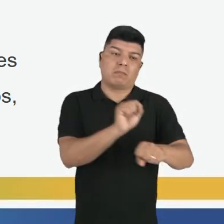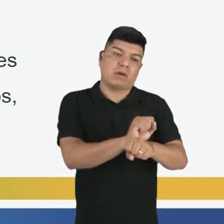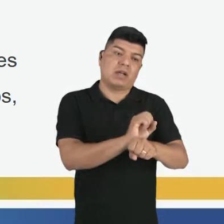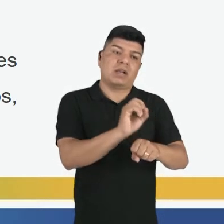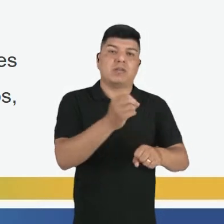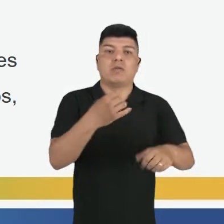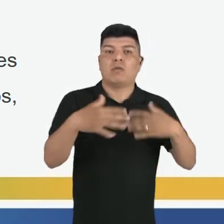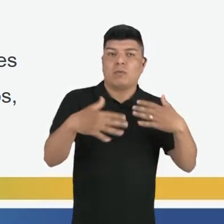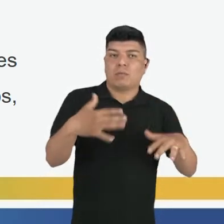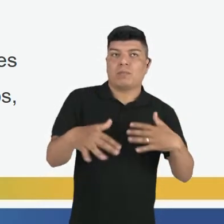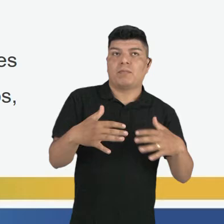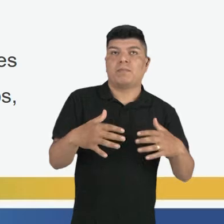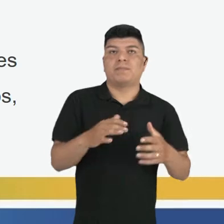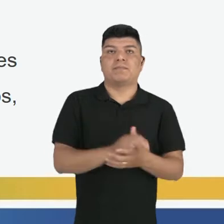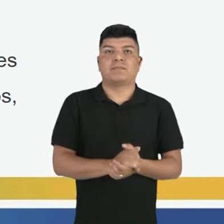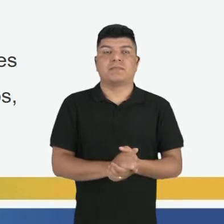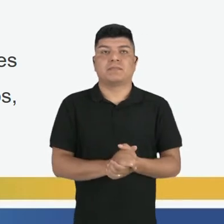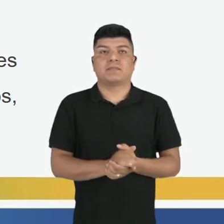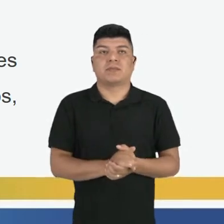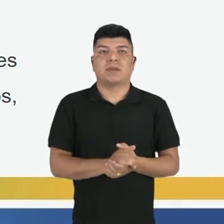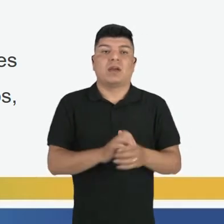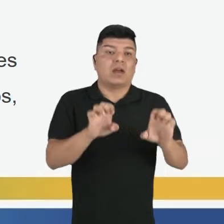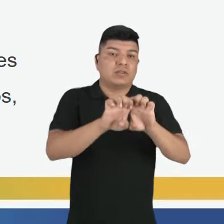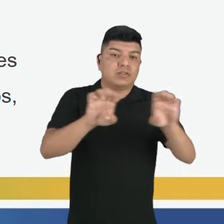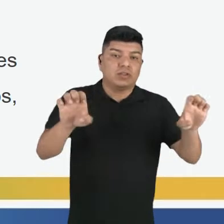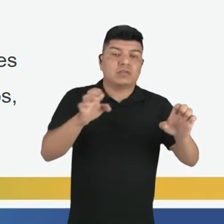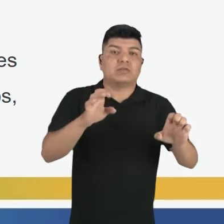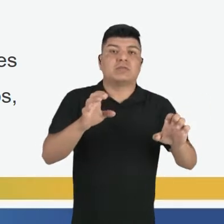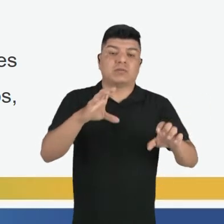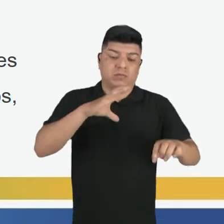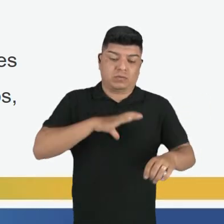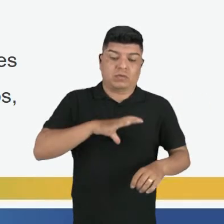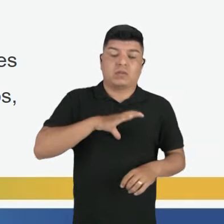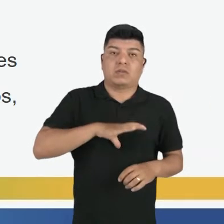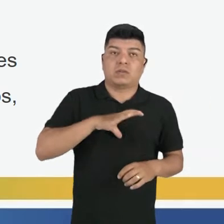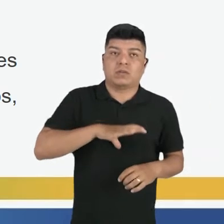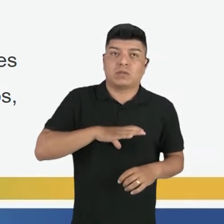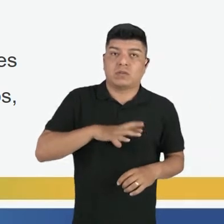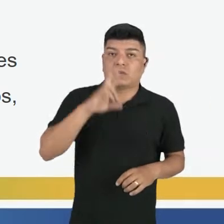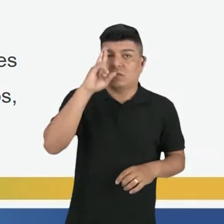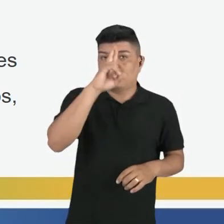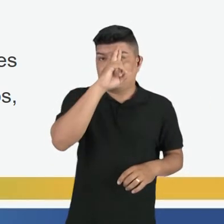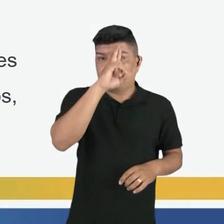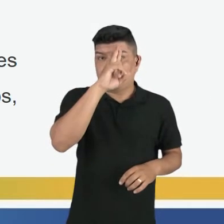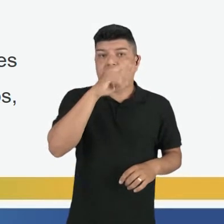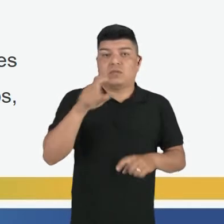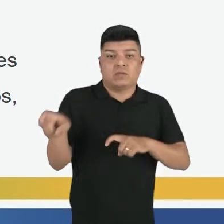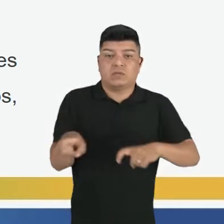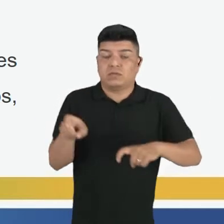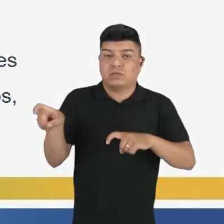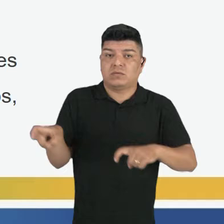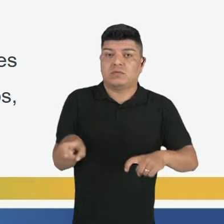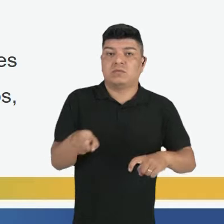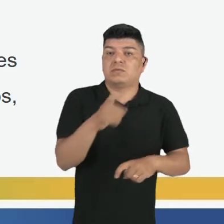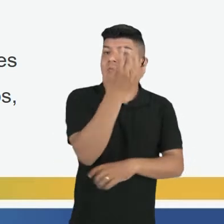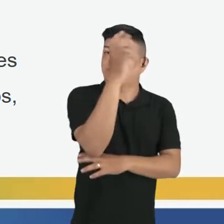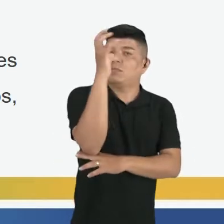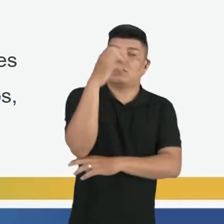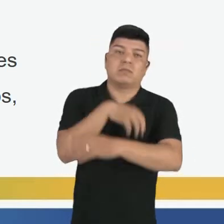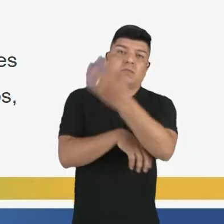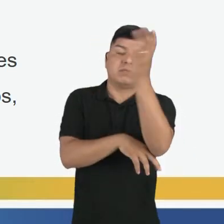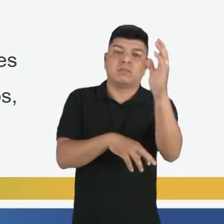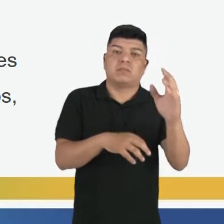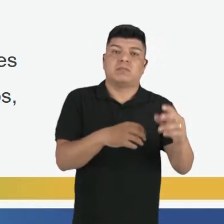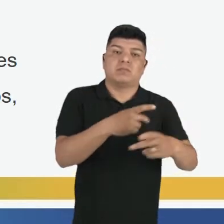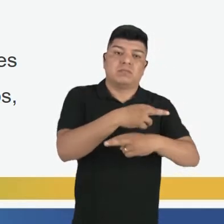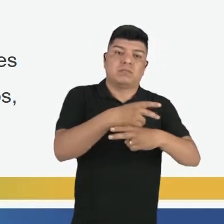São considerados bens imóveis as estruturas físicas, como cidades históricas, sítios arqueológicos e paisagísticos, e